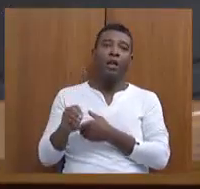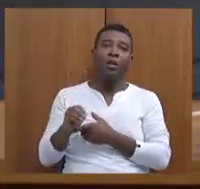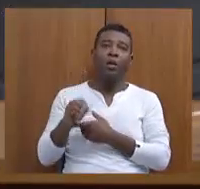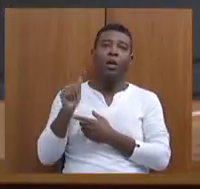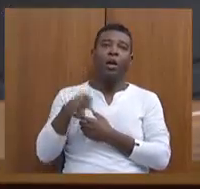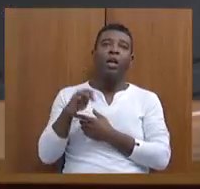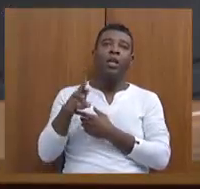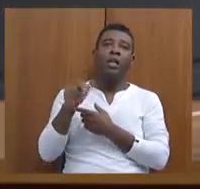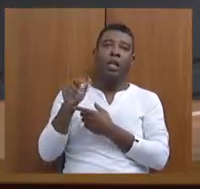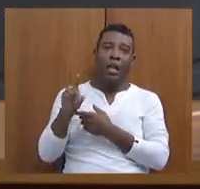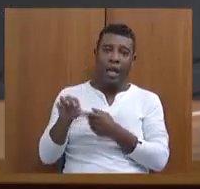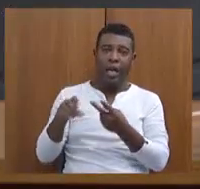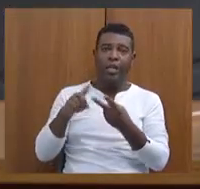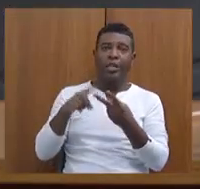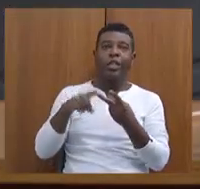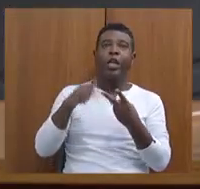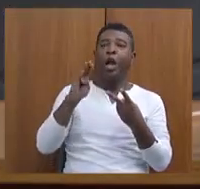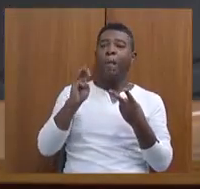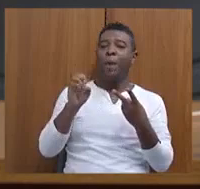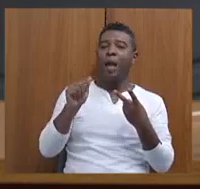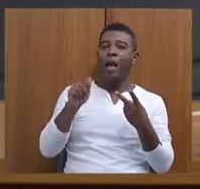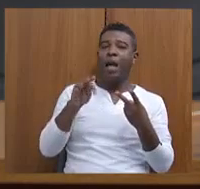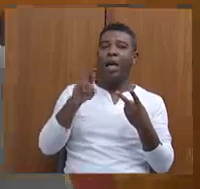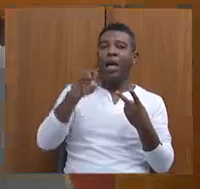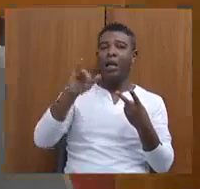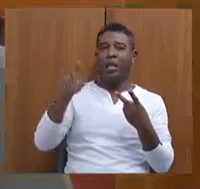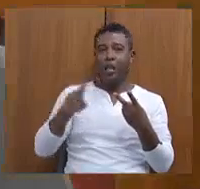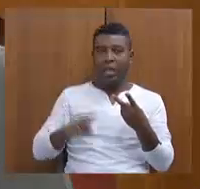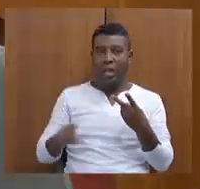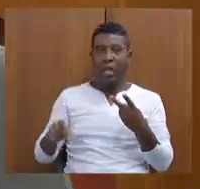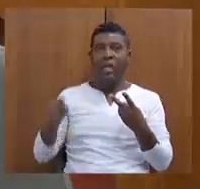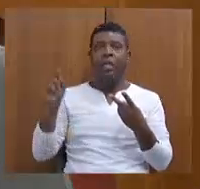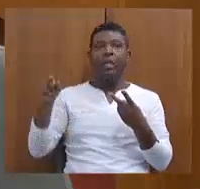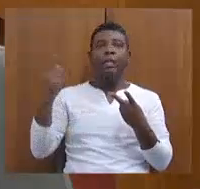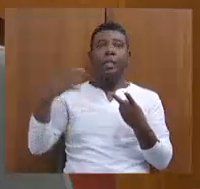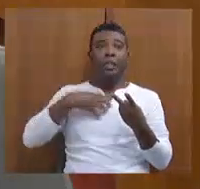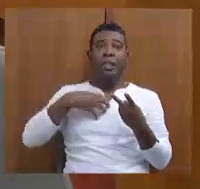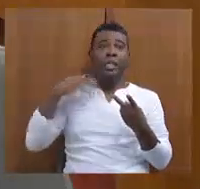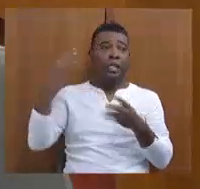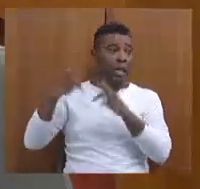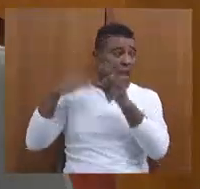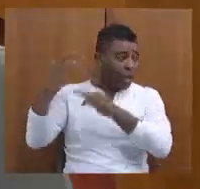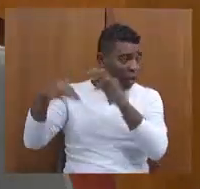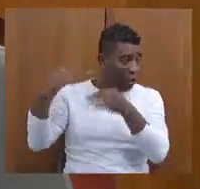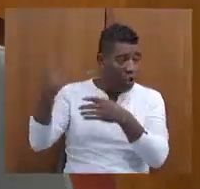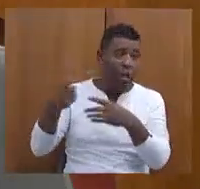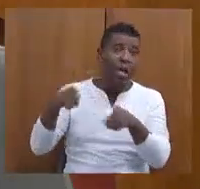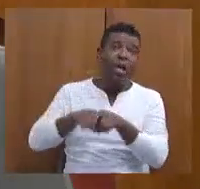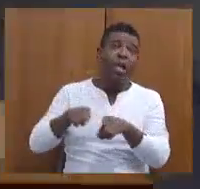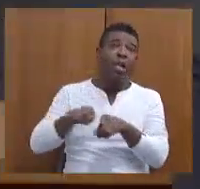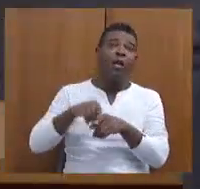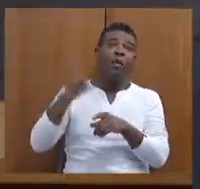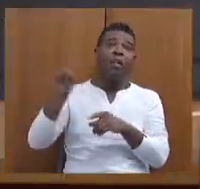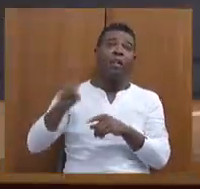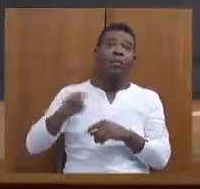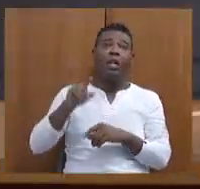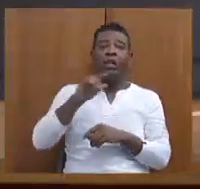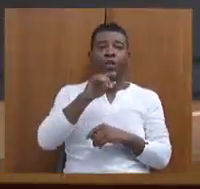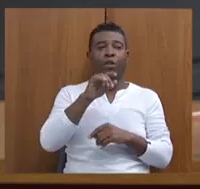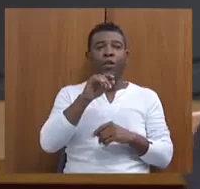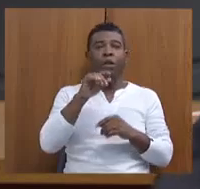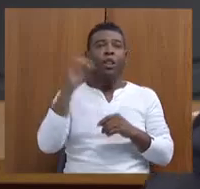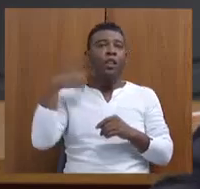Beatriz Cerqueira presidente da Comissão educação e ciência e tecnologia que também o deputado zela viola que nos